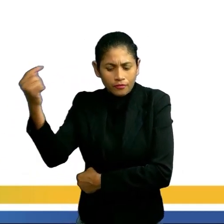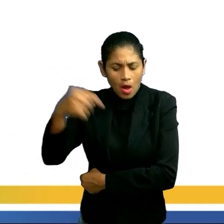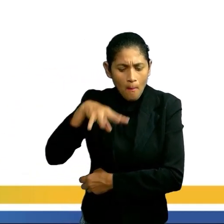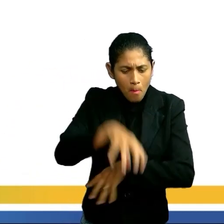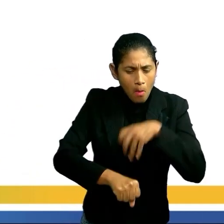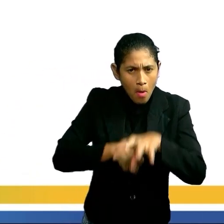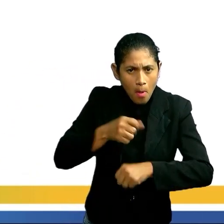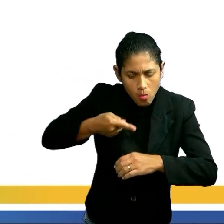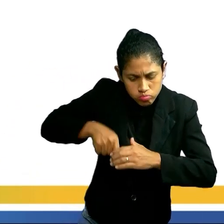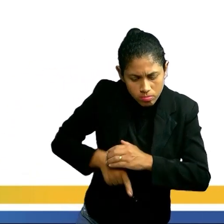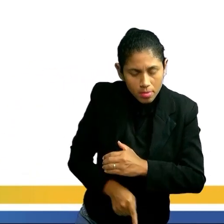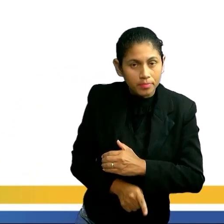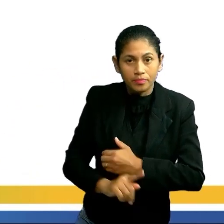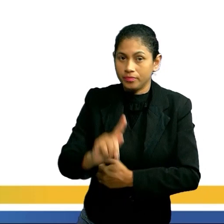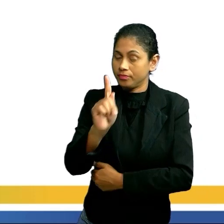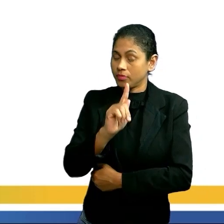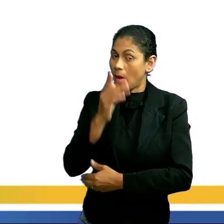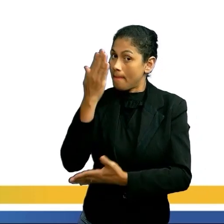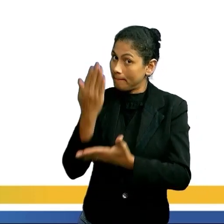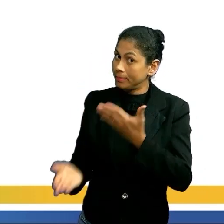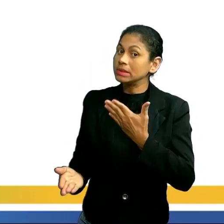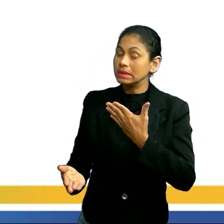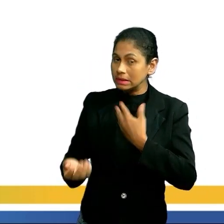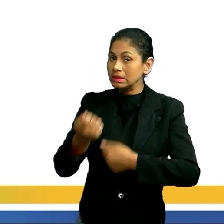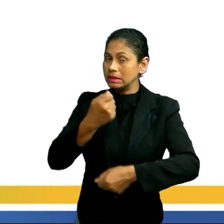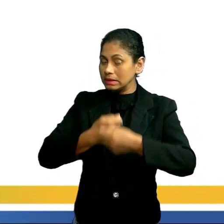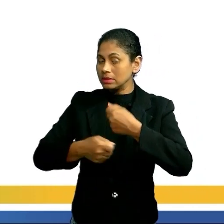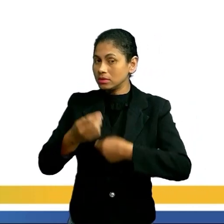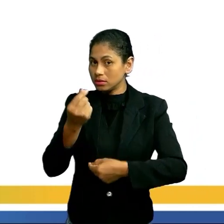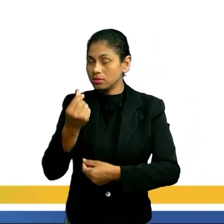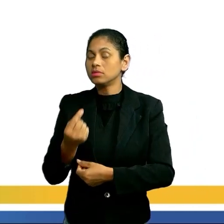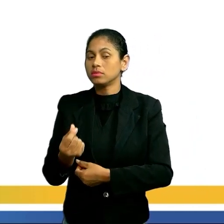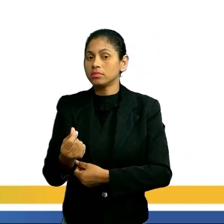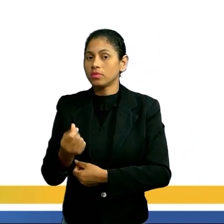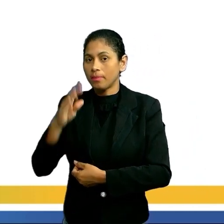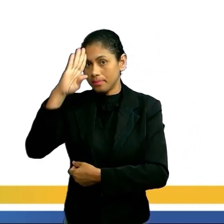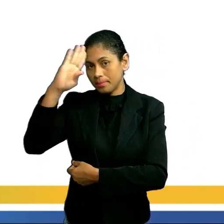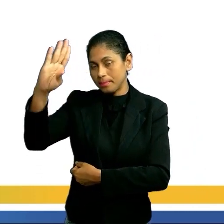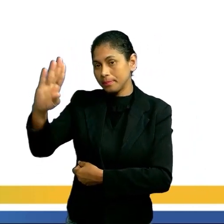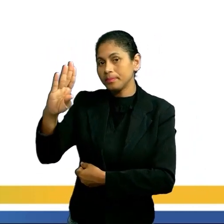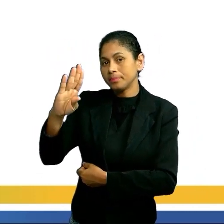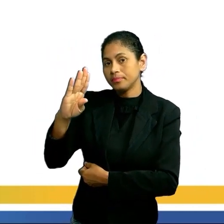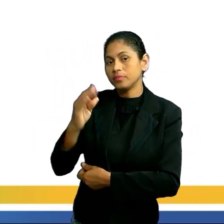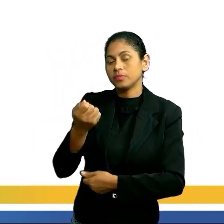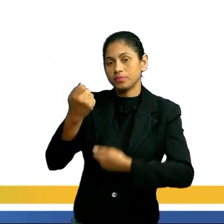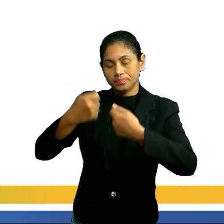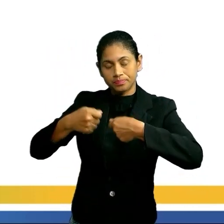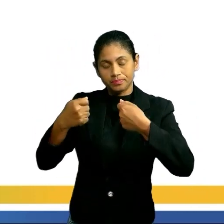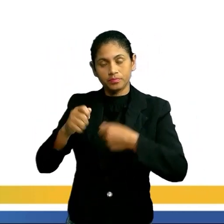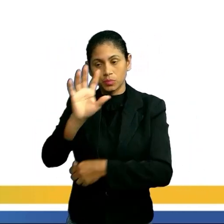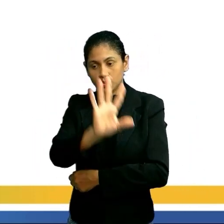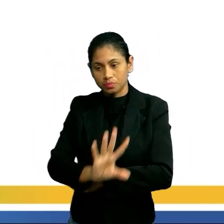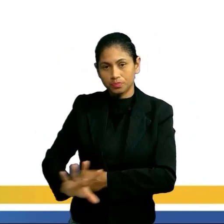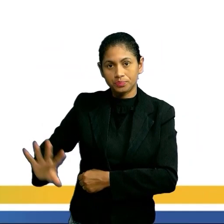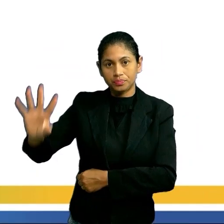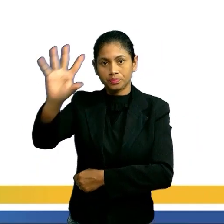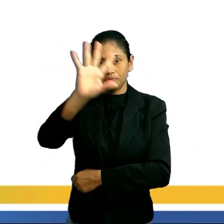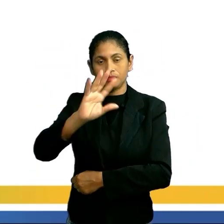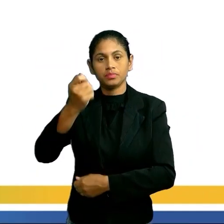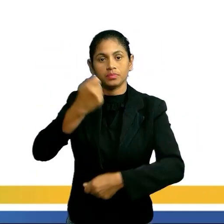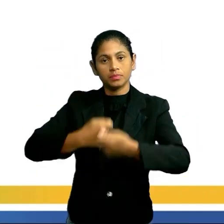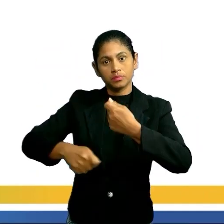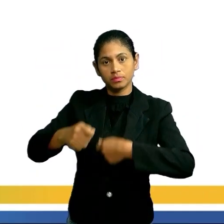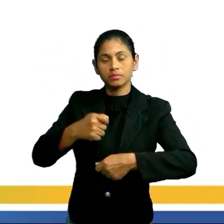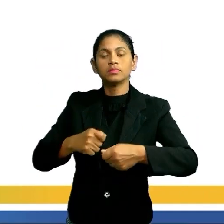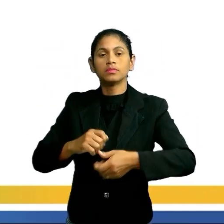essa riqueza principal. Então, por isso que ele tem como característica esse nacionalismo econômico, através